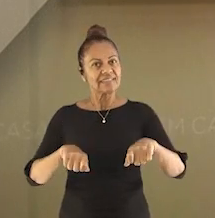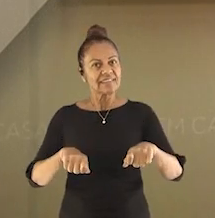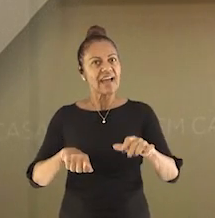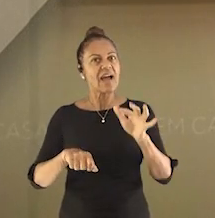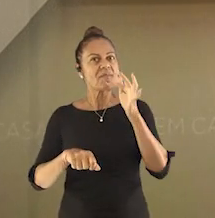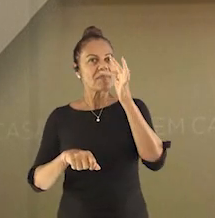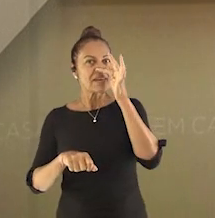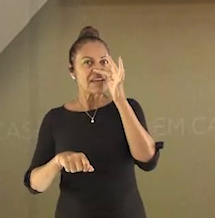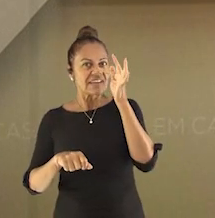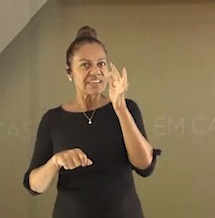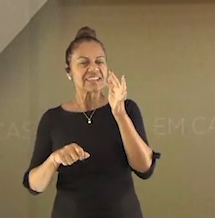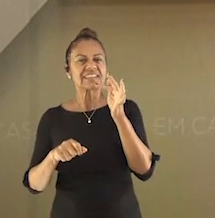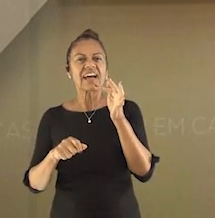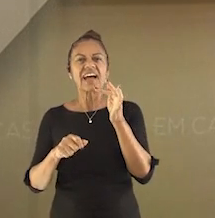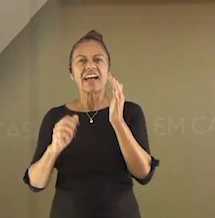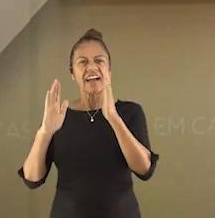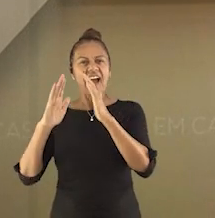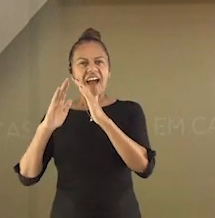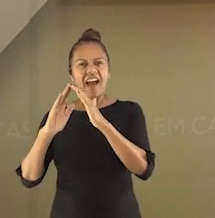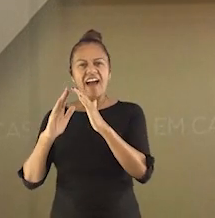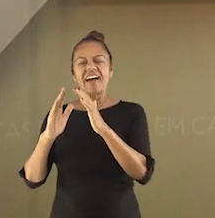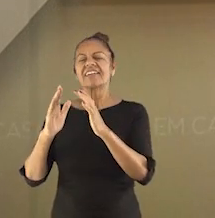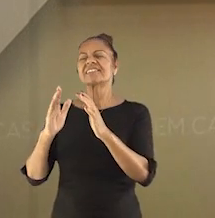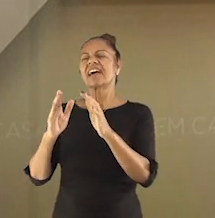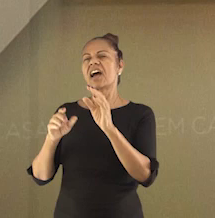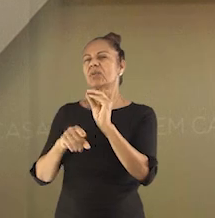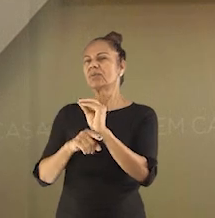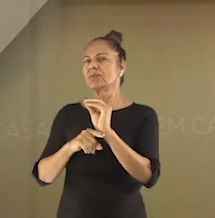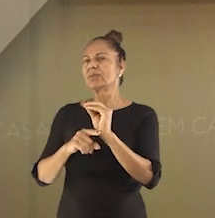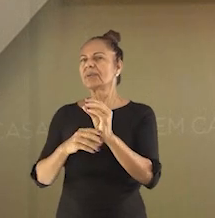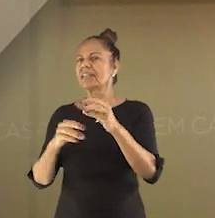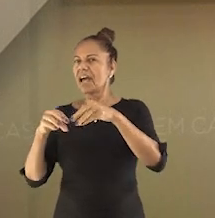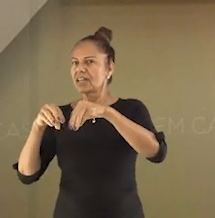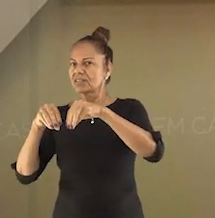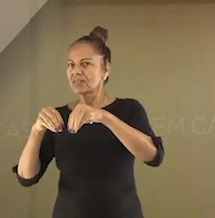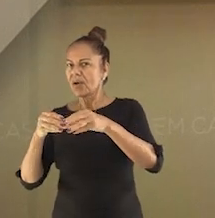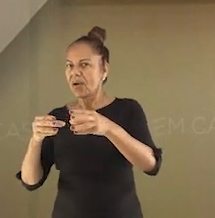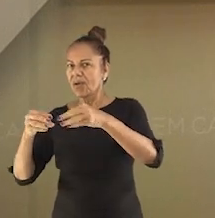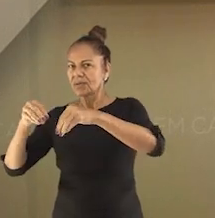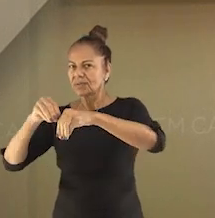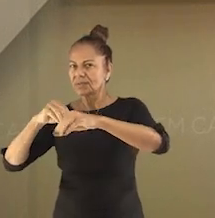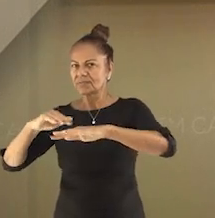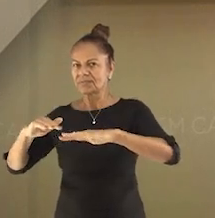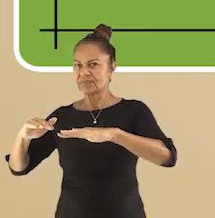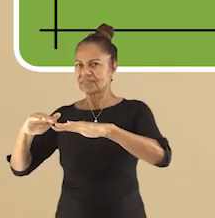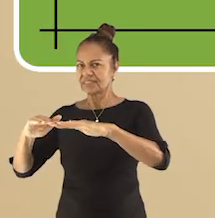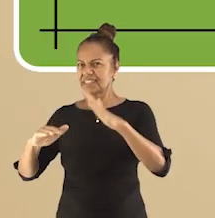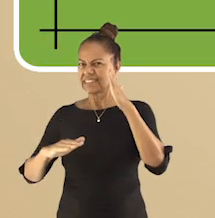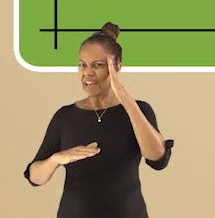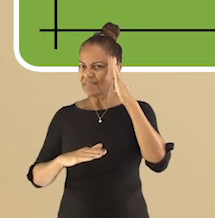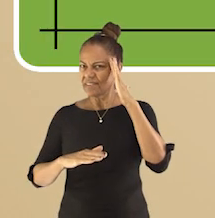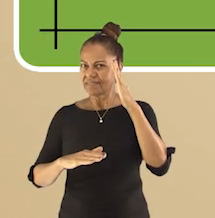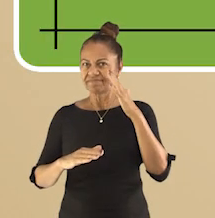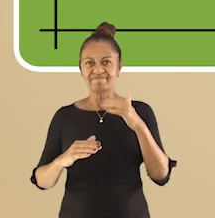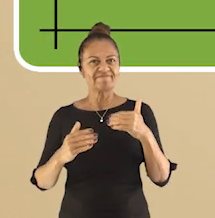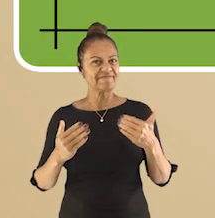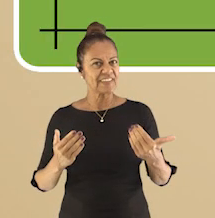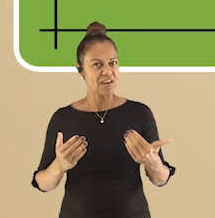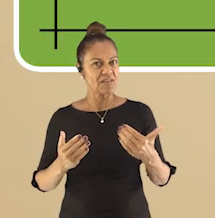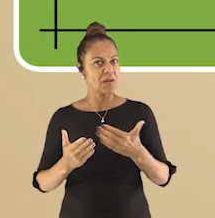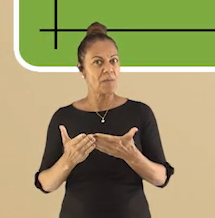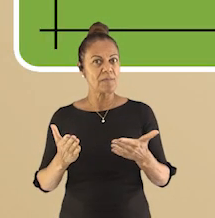assunto da aula de hoje. Por isso, não troque de canal, porque a aula será muito legal. Mas antes